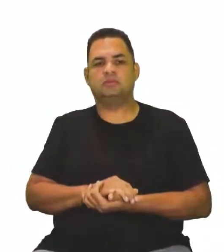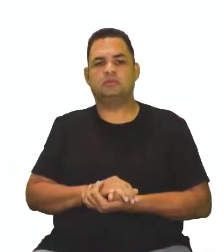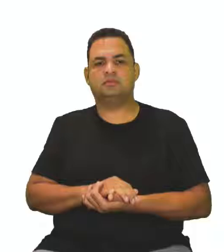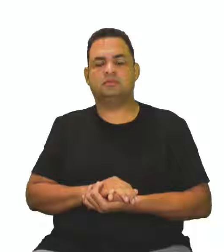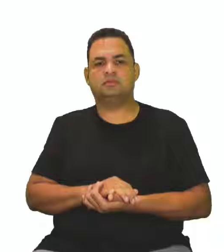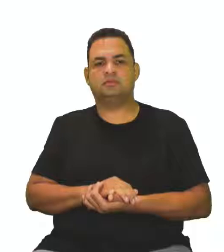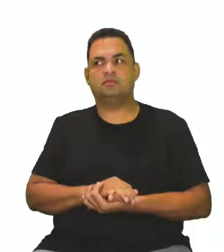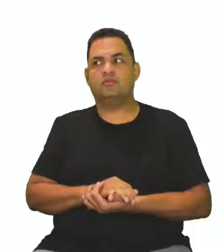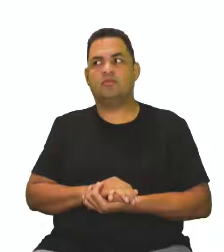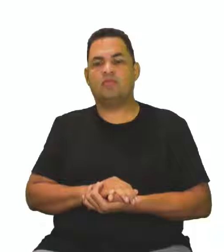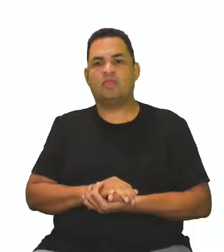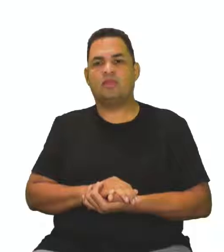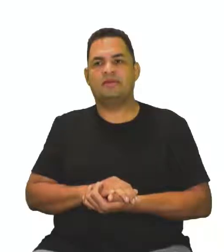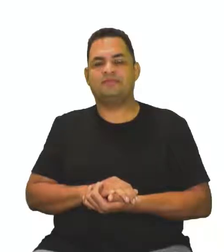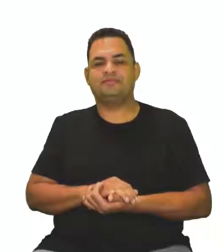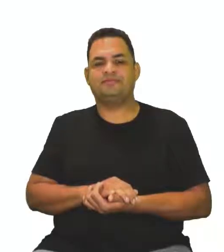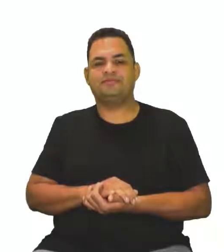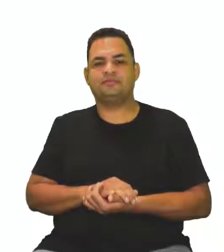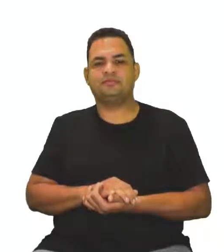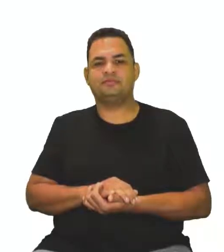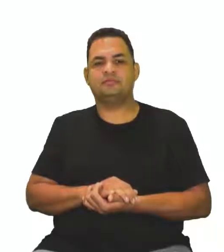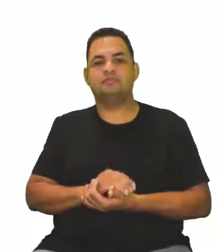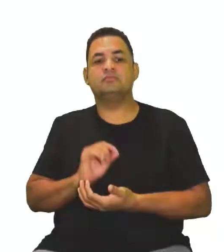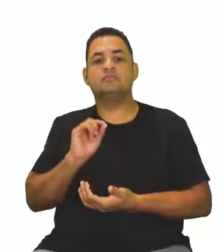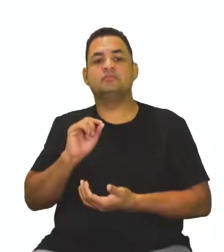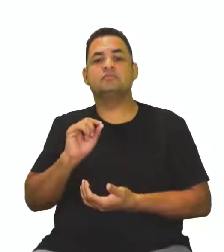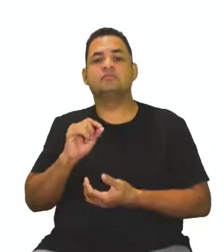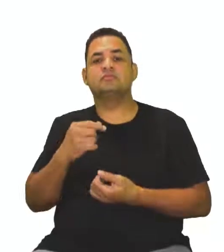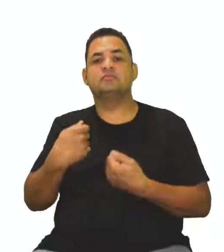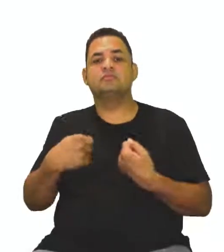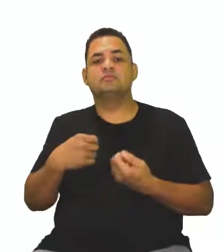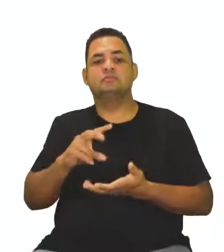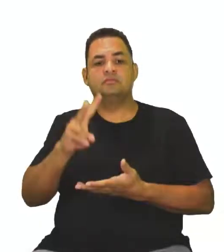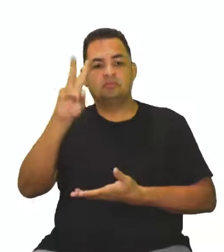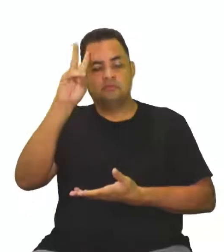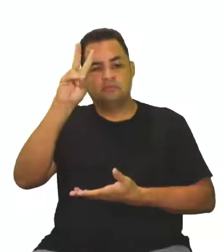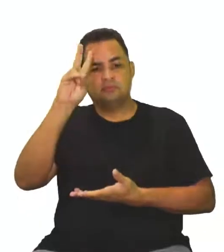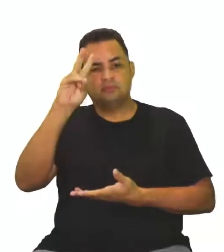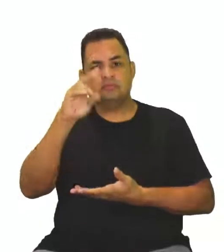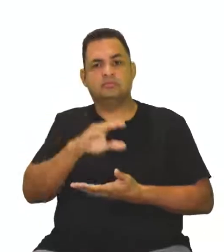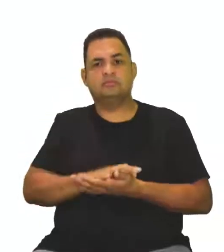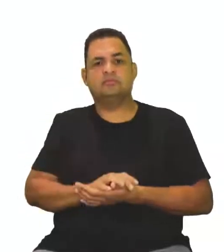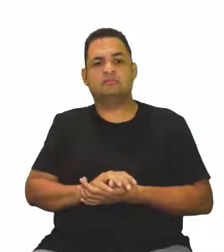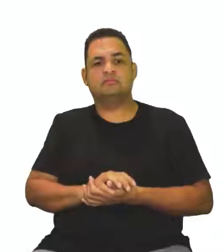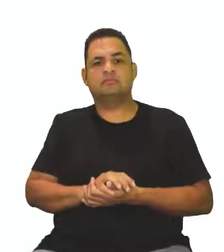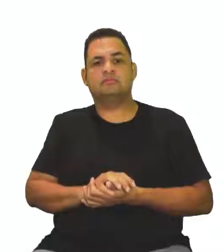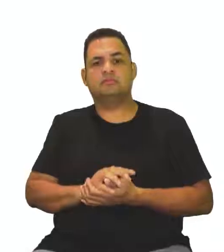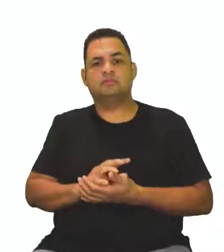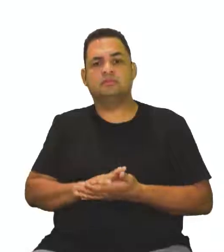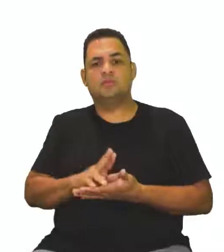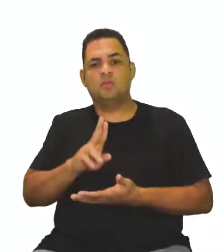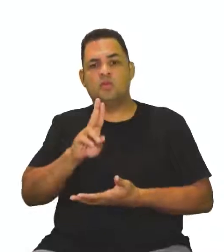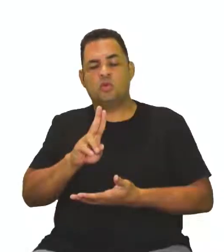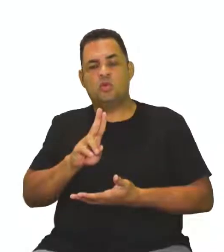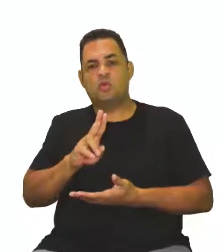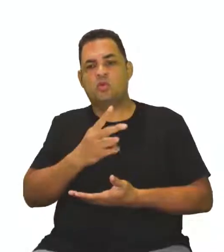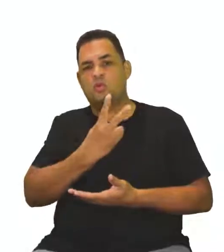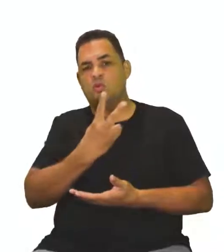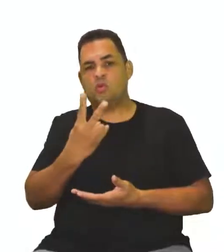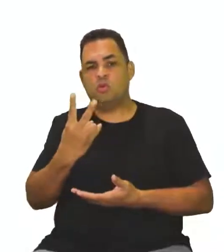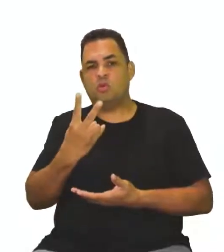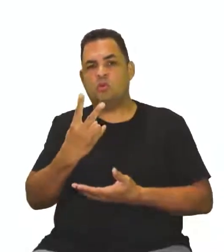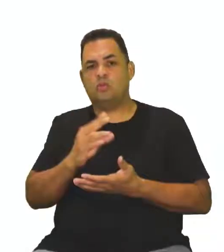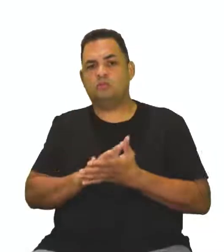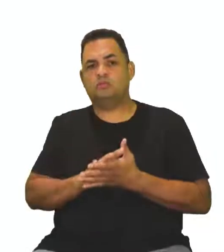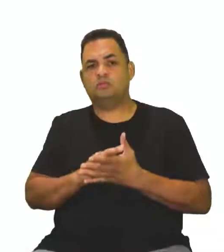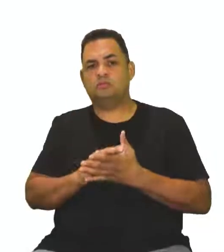iguais, tá bom? Então vamos lá. O que nós temos que lembrar, como eu falei para vocês, a tensão que alimenta esses dois caras aqui